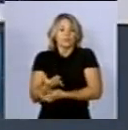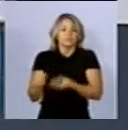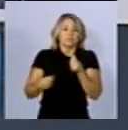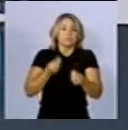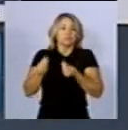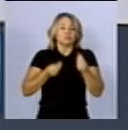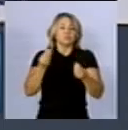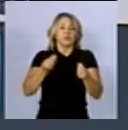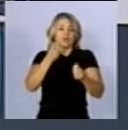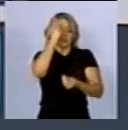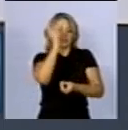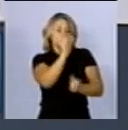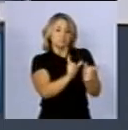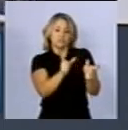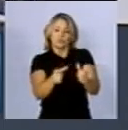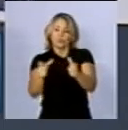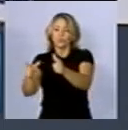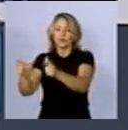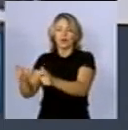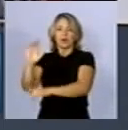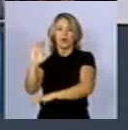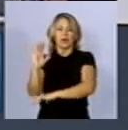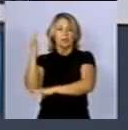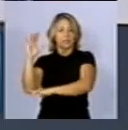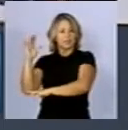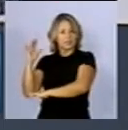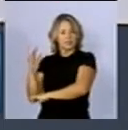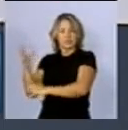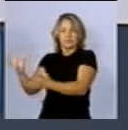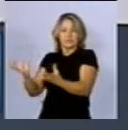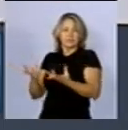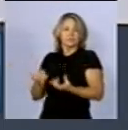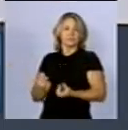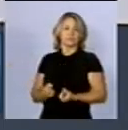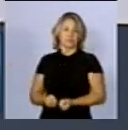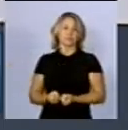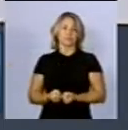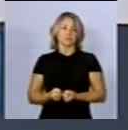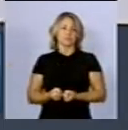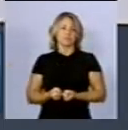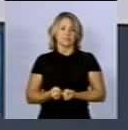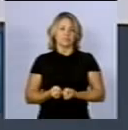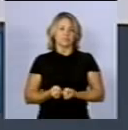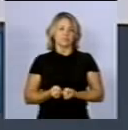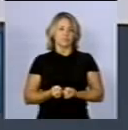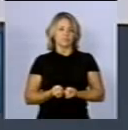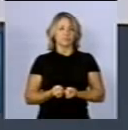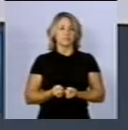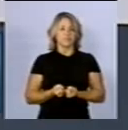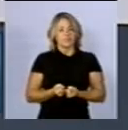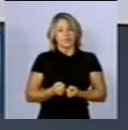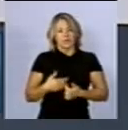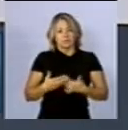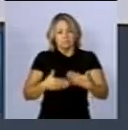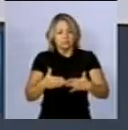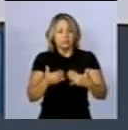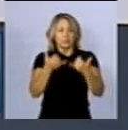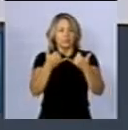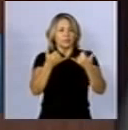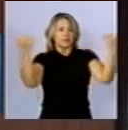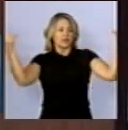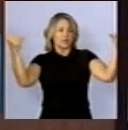exatamente os componentes ambientais que vai ter que suportar na na enfim na na implantação